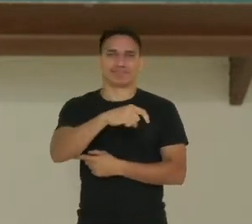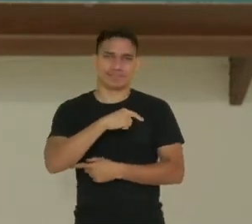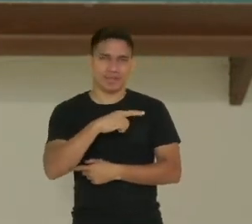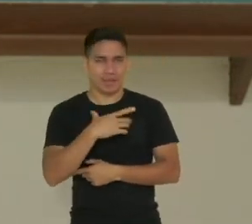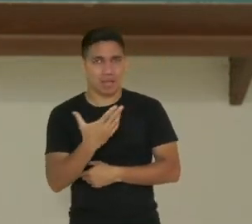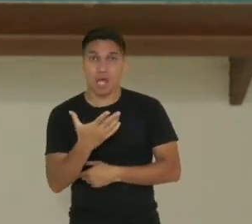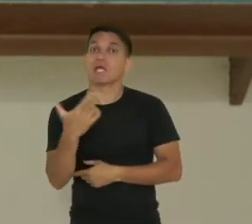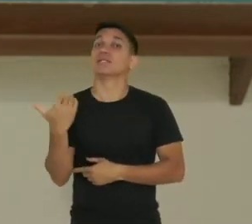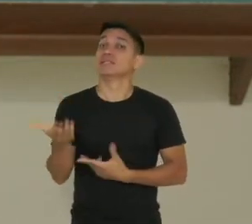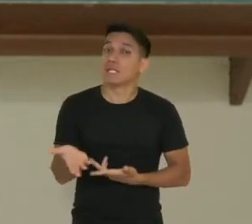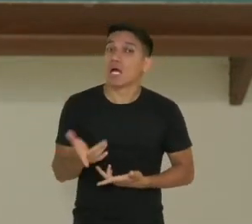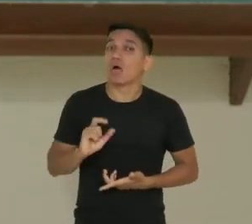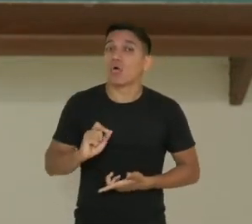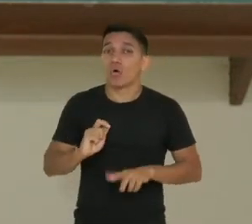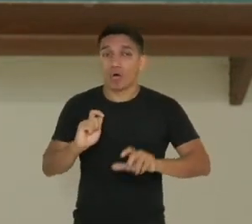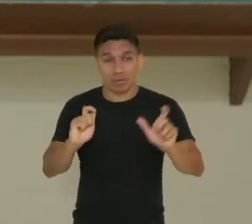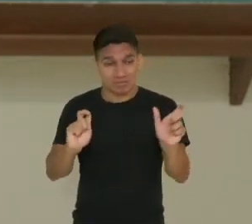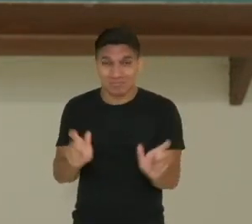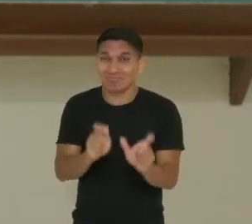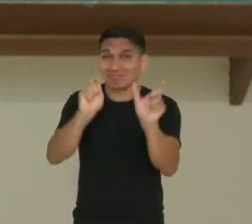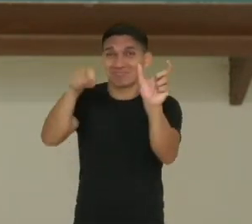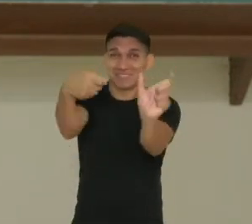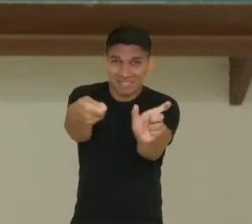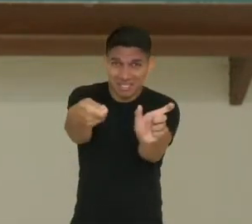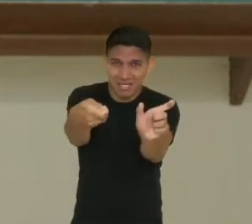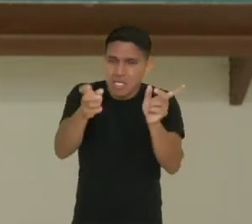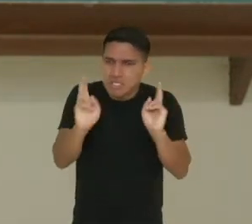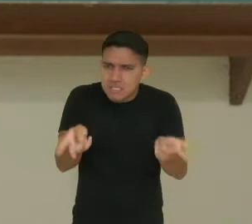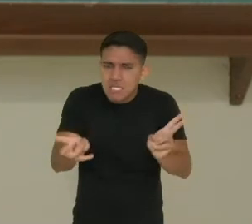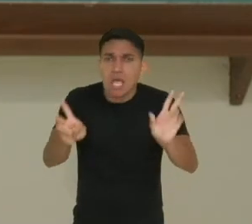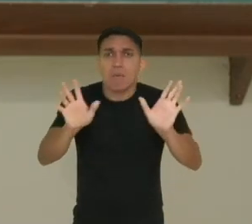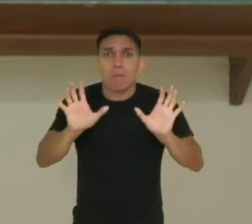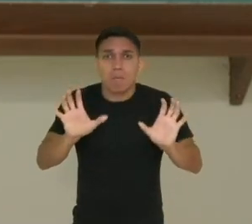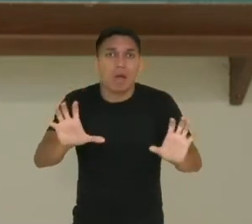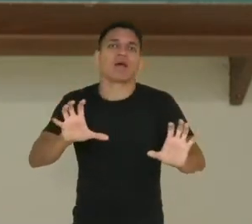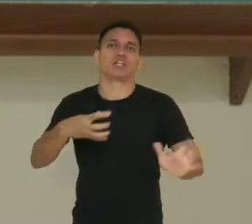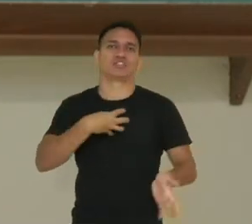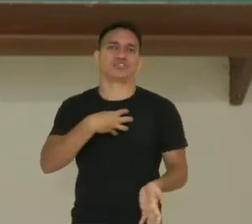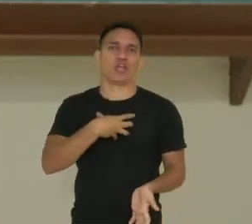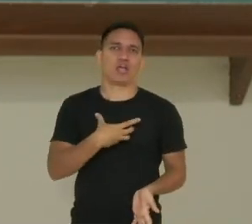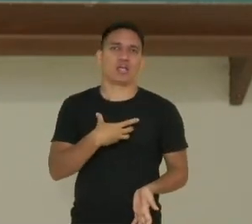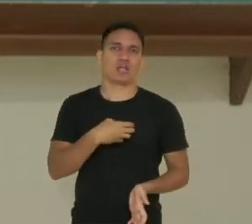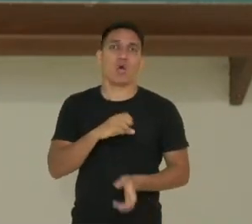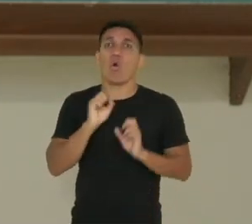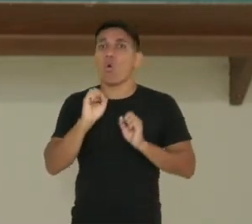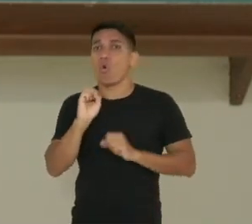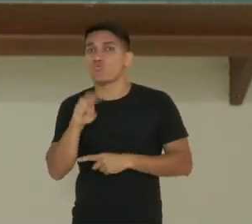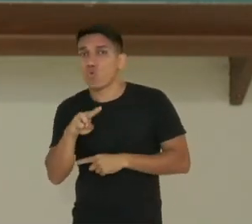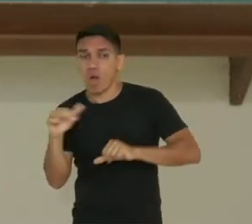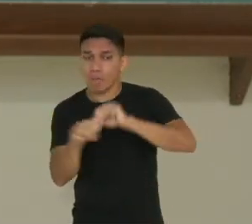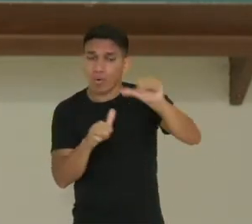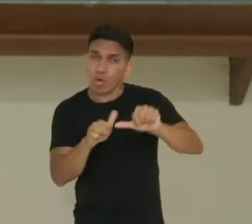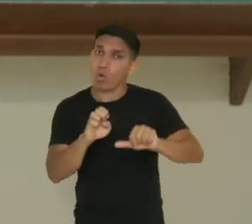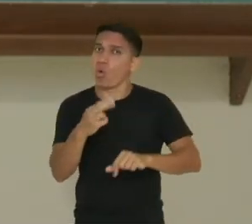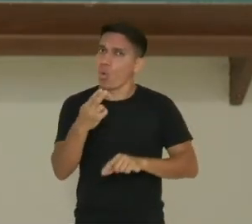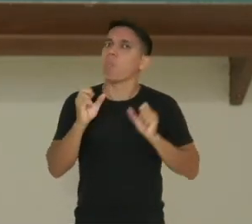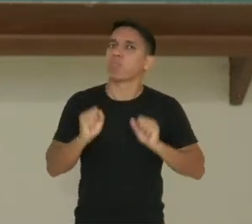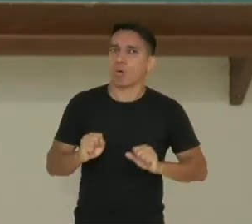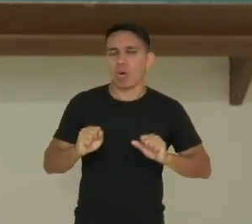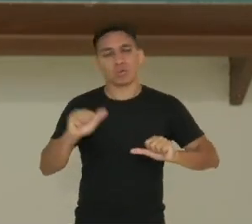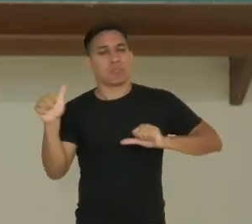uma palavra, ela permanece sempre da mesma forma? Ela nunca se altera? Ou pode haver algum tipo de mudança,